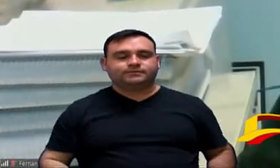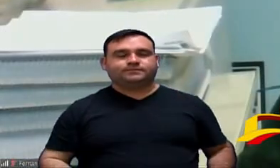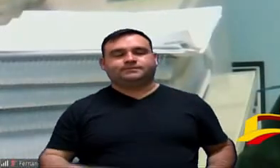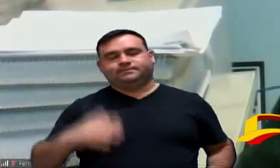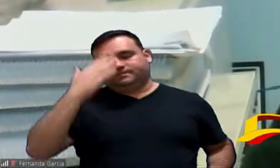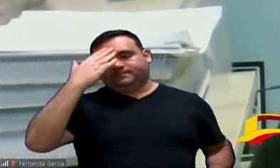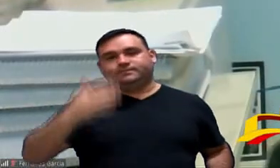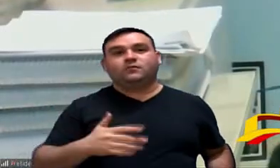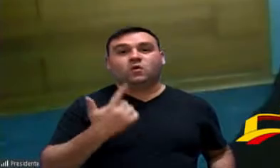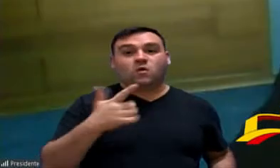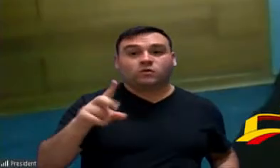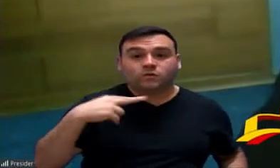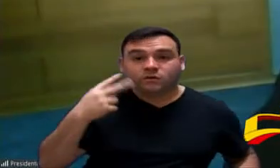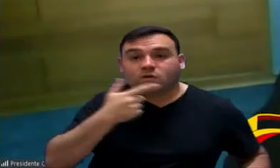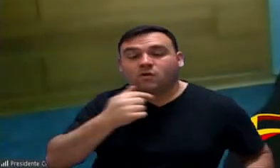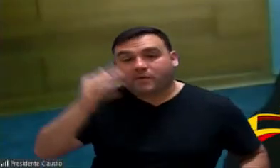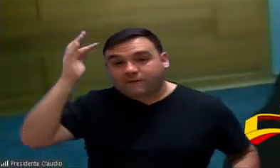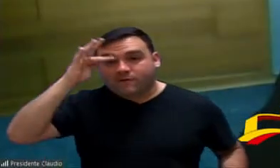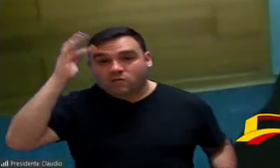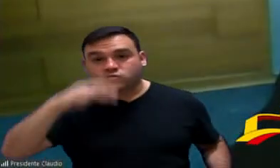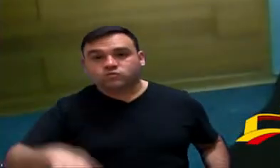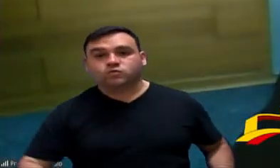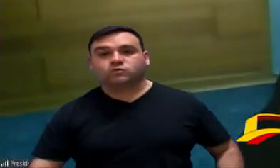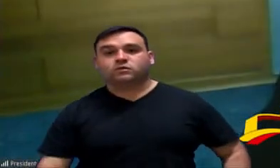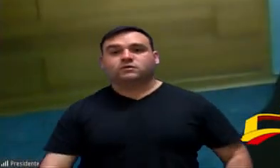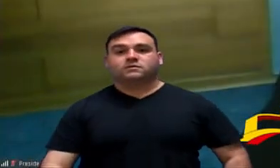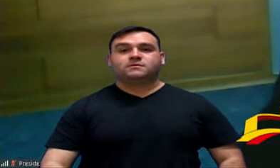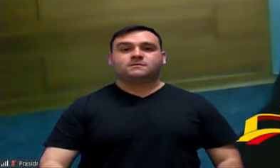agradeço. O próximo, vereador Fausto, por favor.